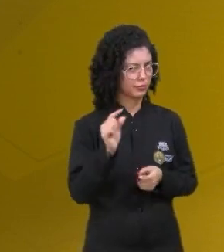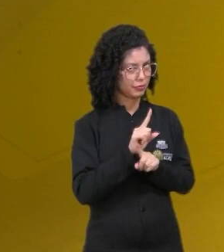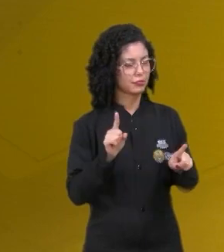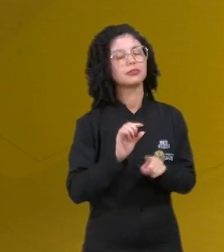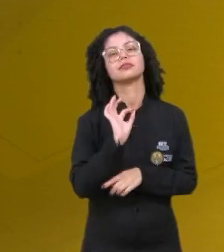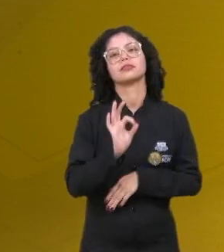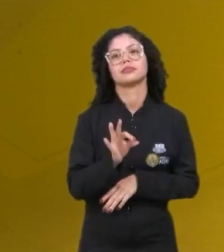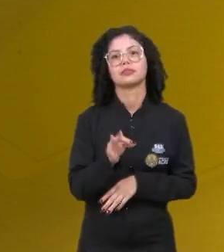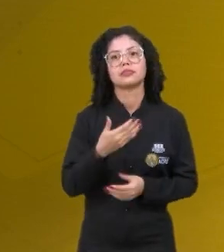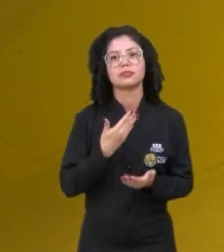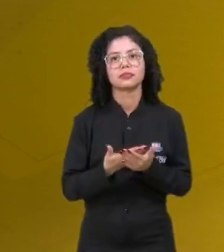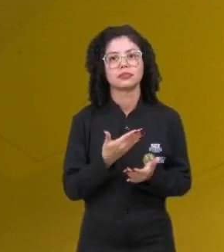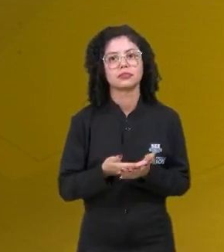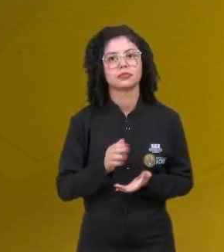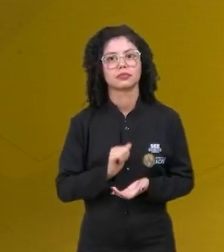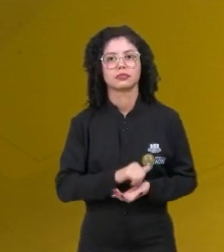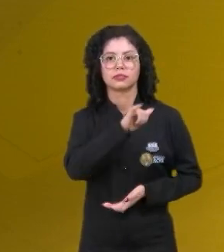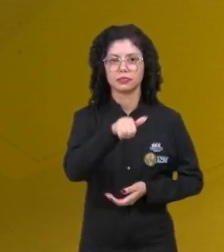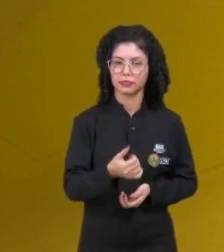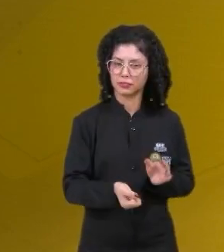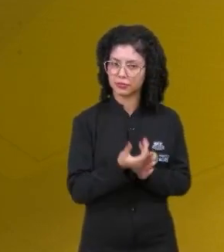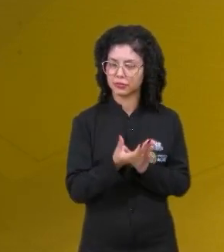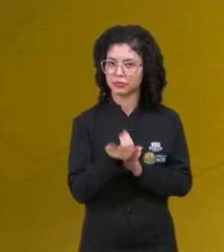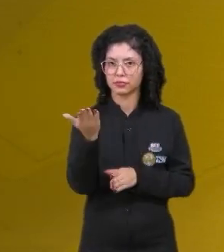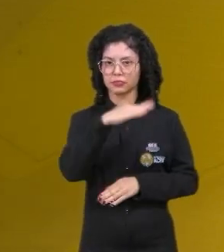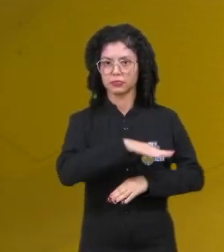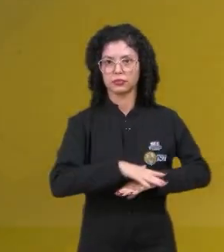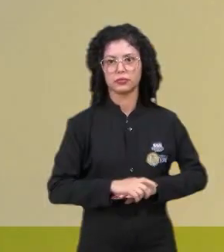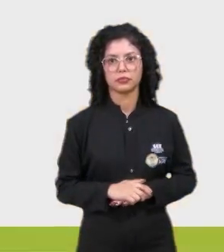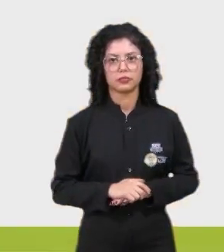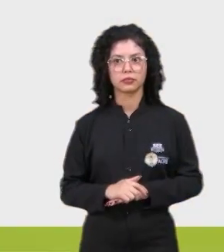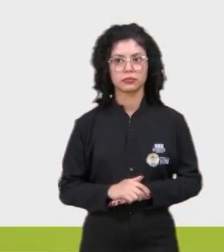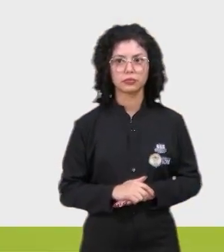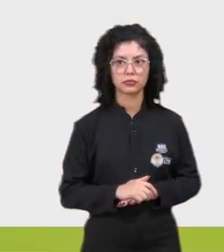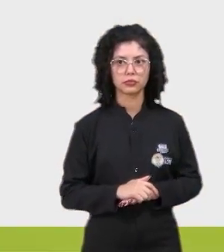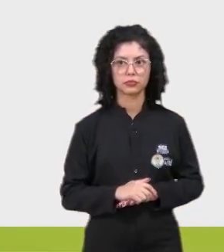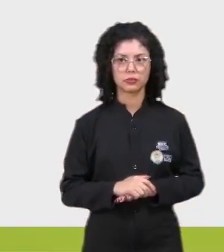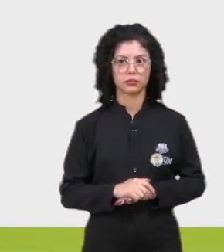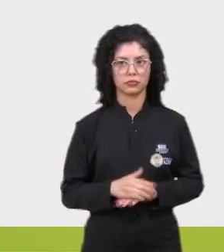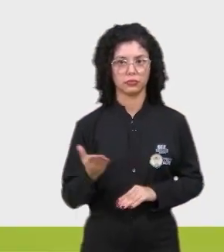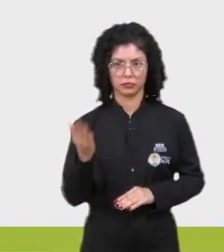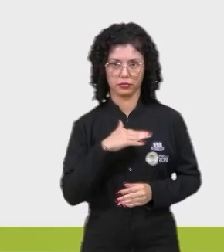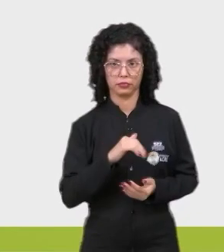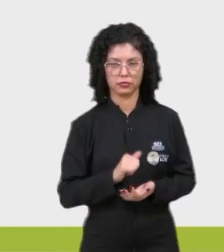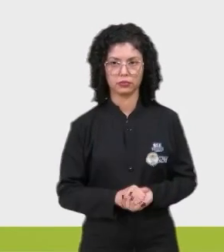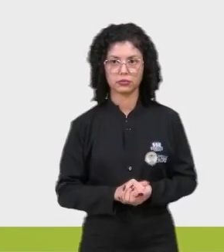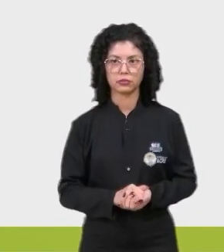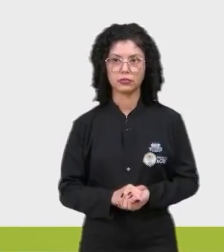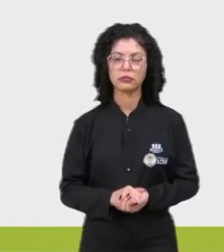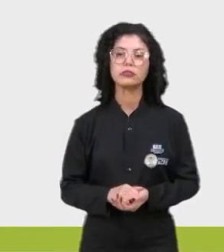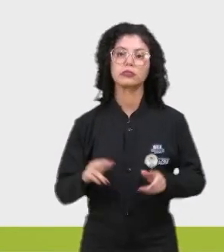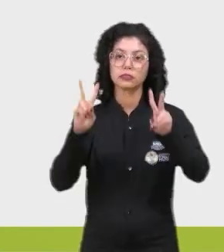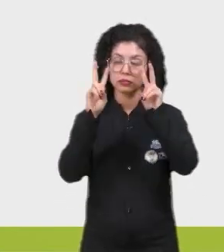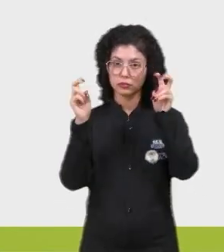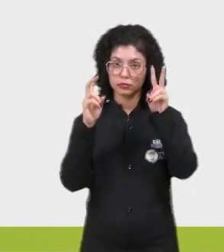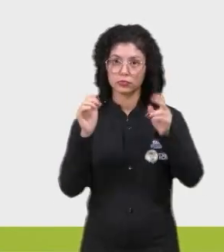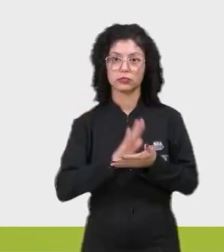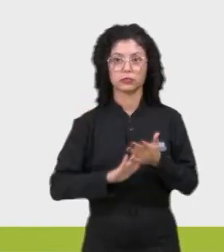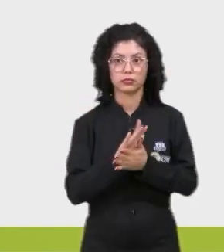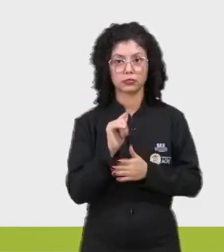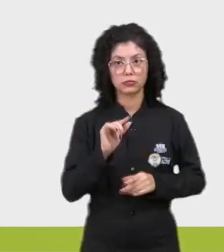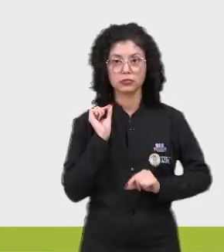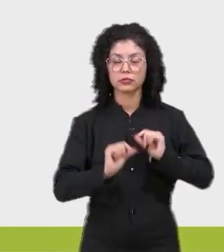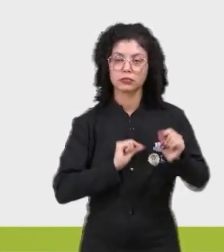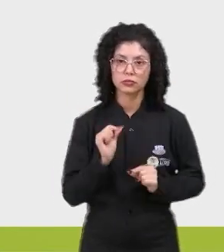com certeza vai ser uma aula muito produtiva. Acompanha comigo. Vamos lá. Os eixos temáticos nada mais